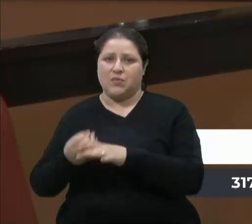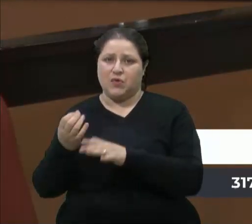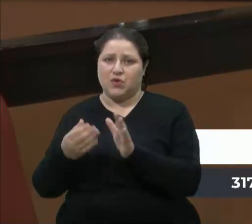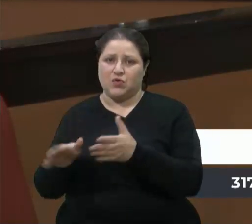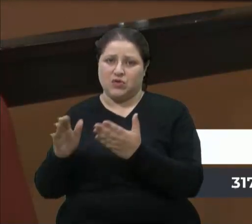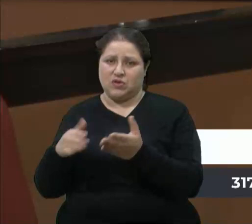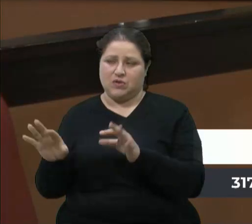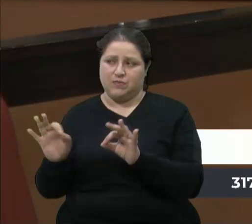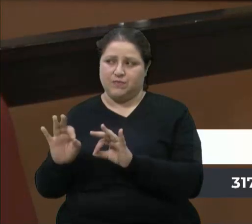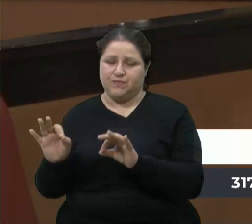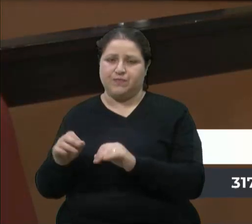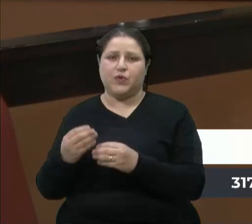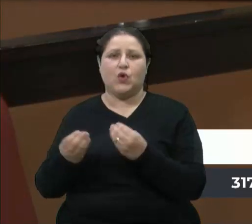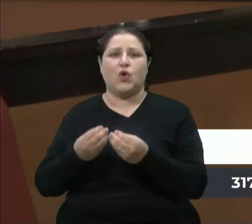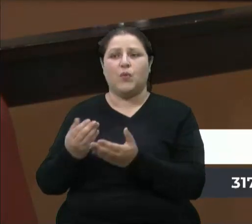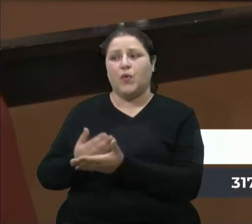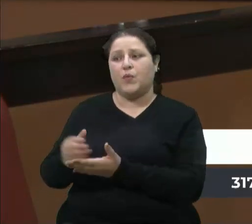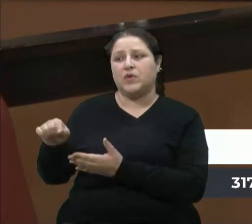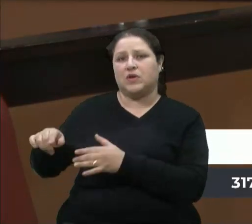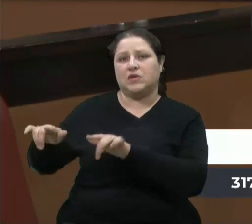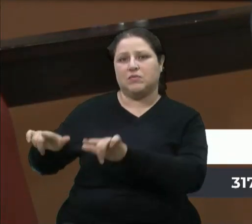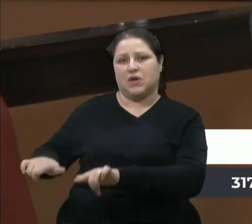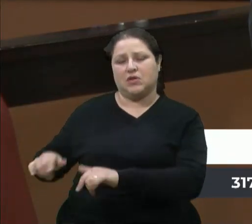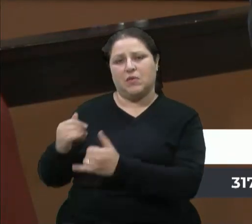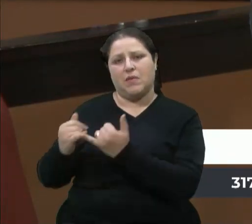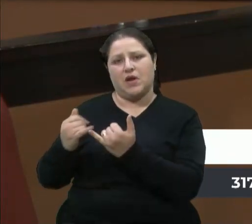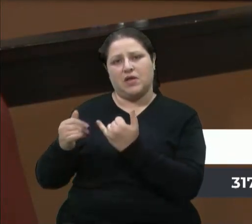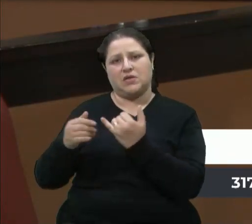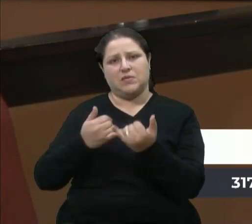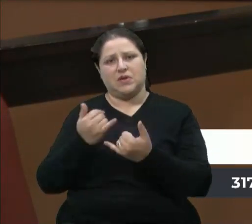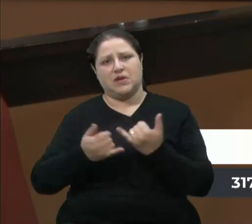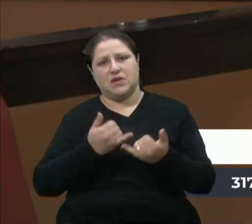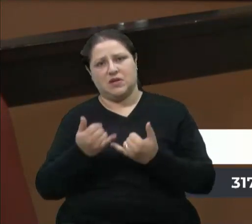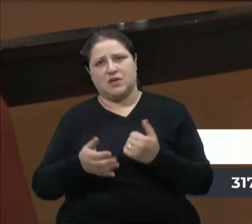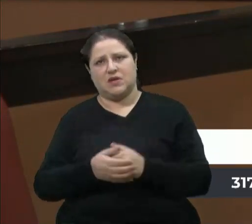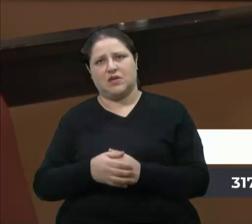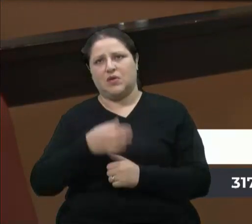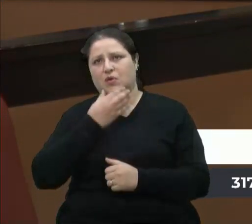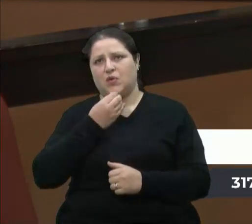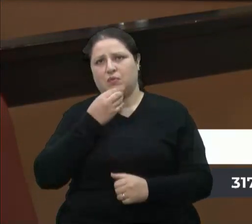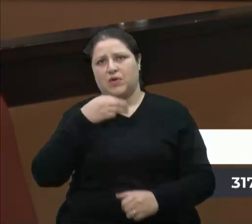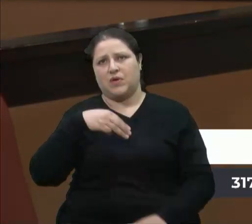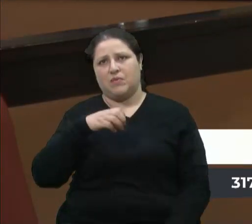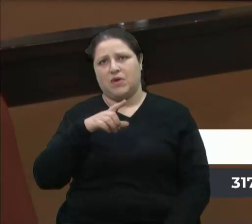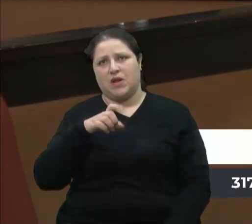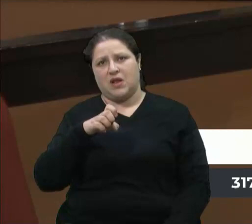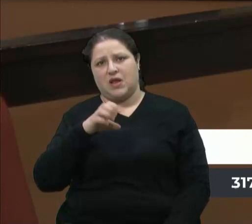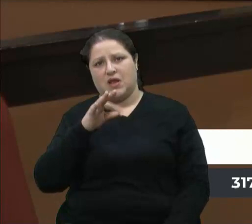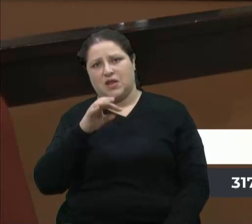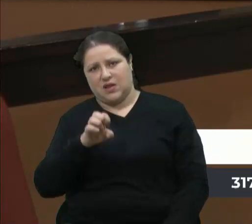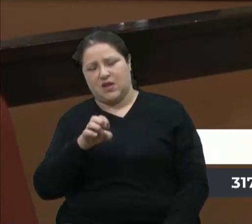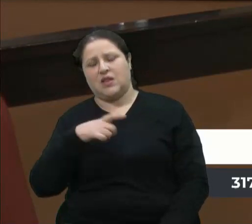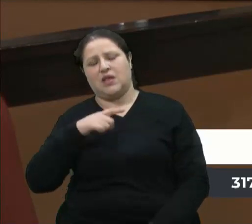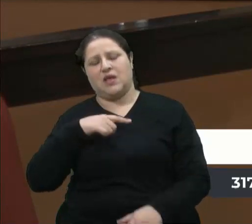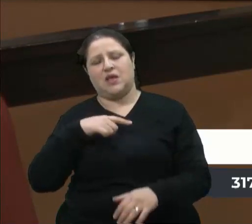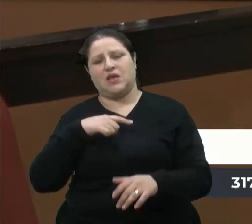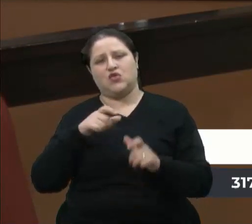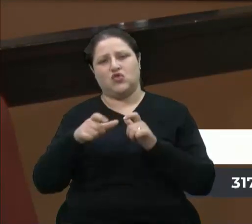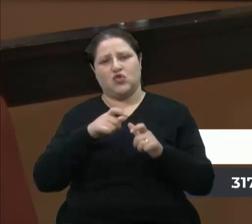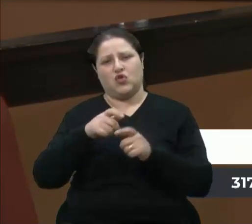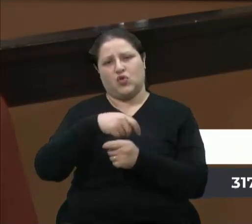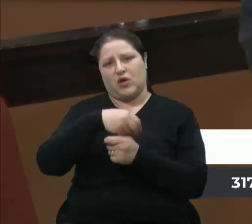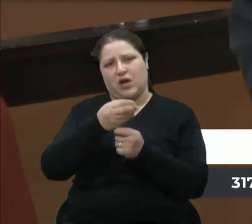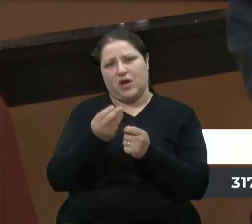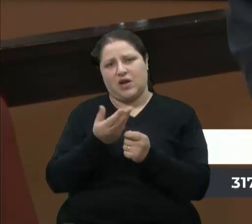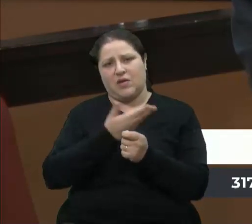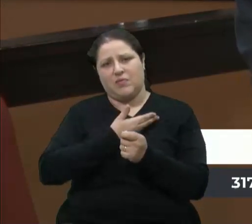Como surgiu esse espaço, gente? Parece uma brincadeira. Meleti estava num carteado de amigos e um colega disse,